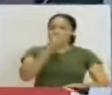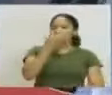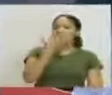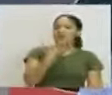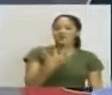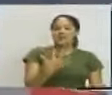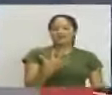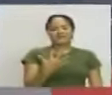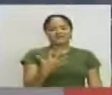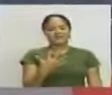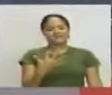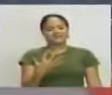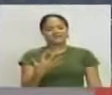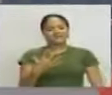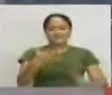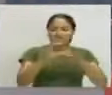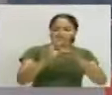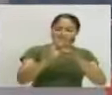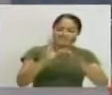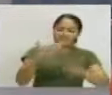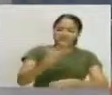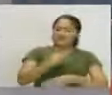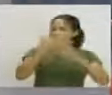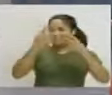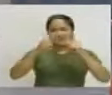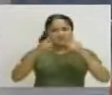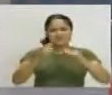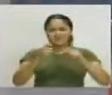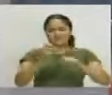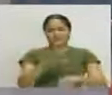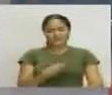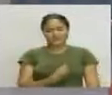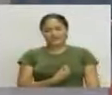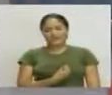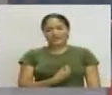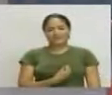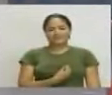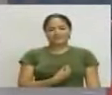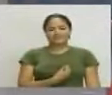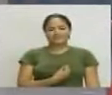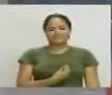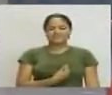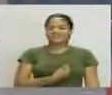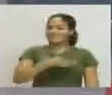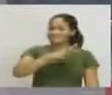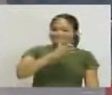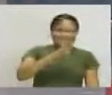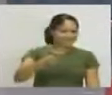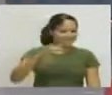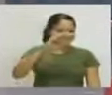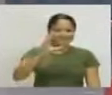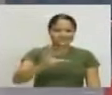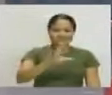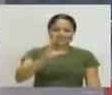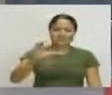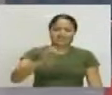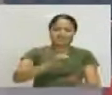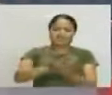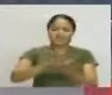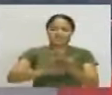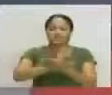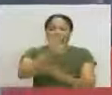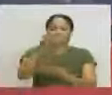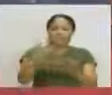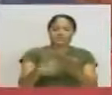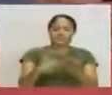é a liberdade que nós precisamos viver, gente. Não há cristianismo sem esse comprometimento. Como eu dizia